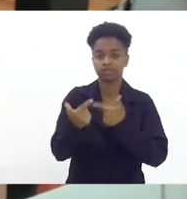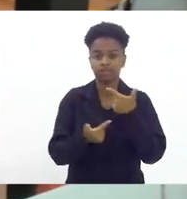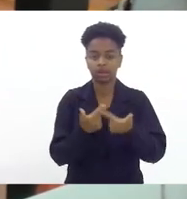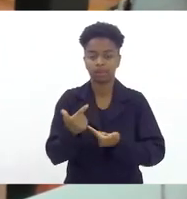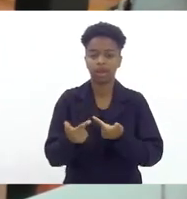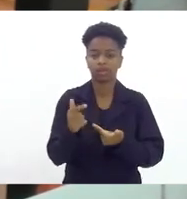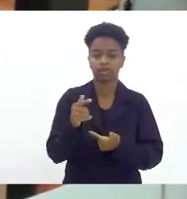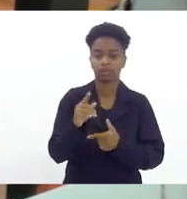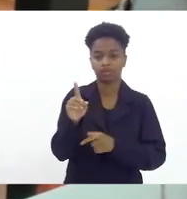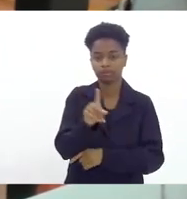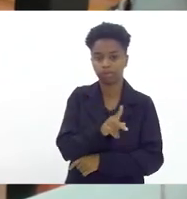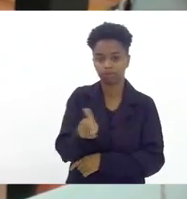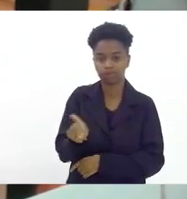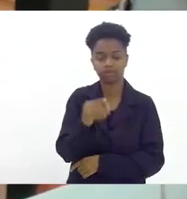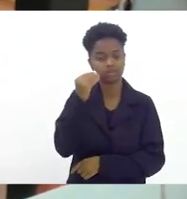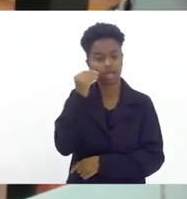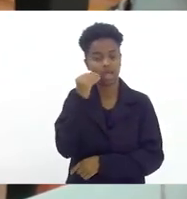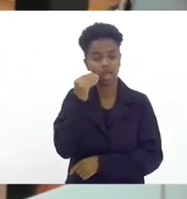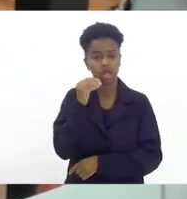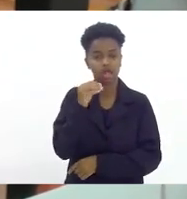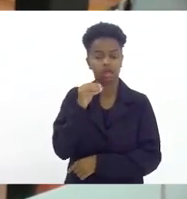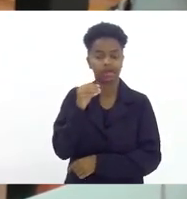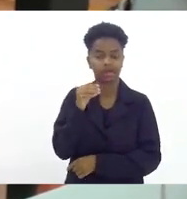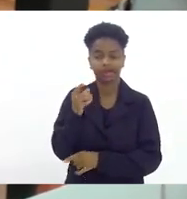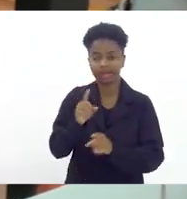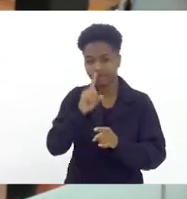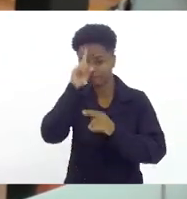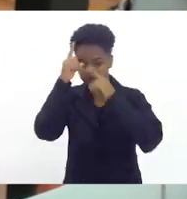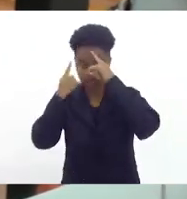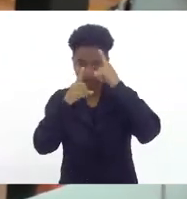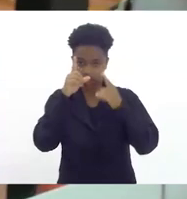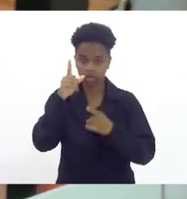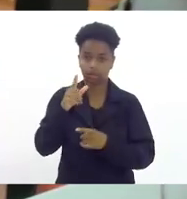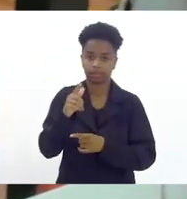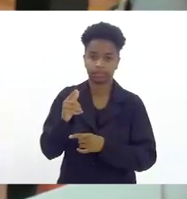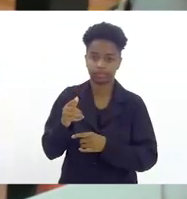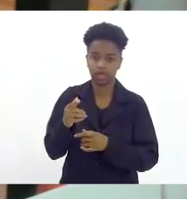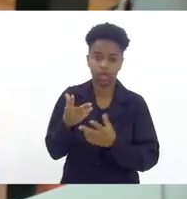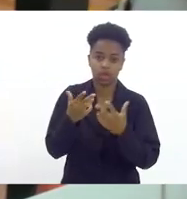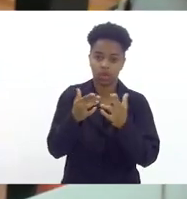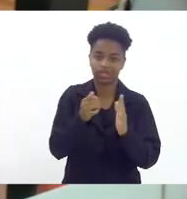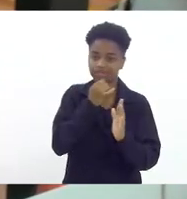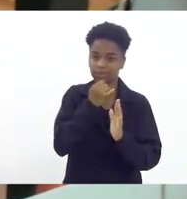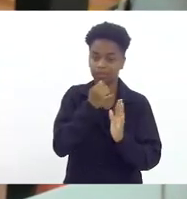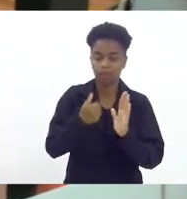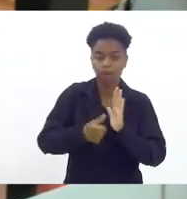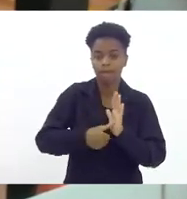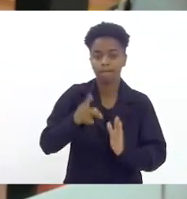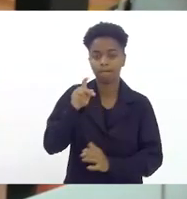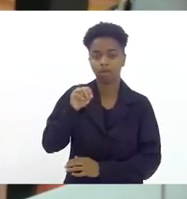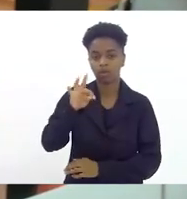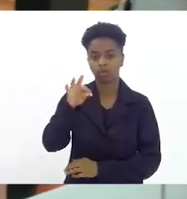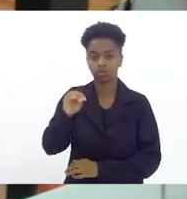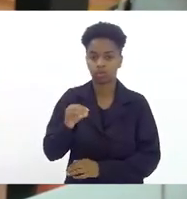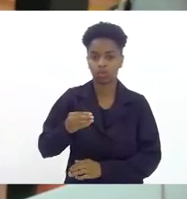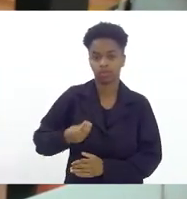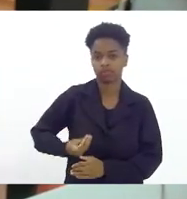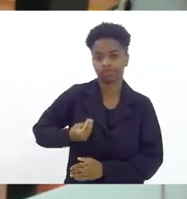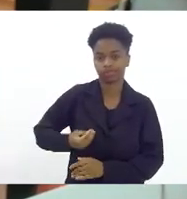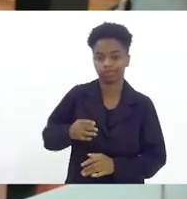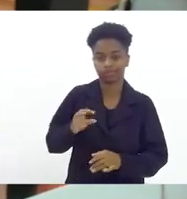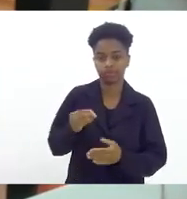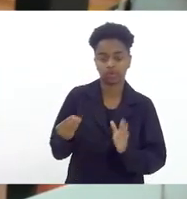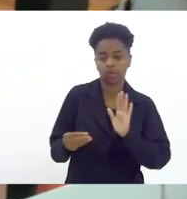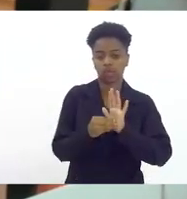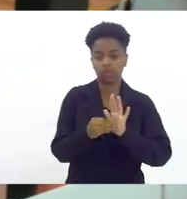lógicas como pontos eletrônicos e por fim aquilo que foi colocado como um avanço e foi um avanço porque é